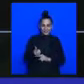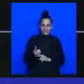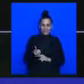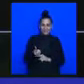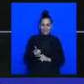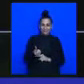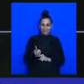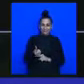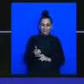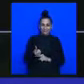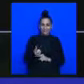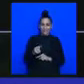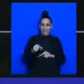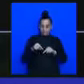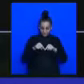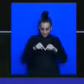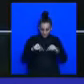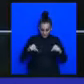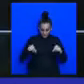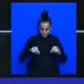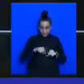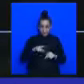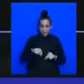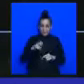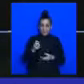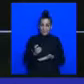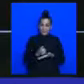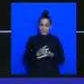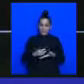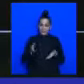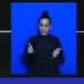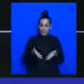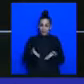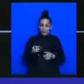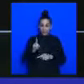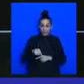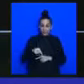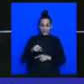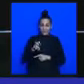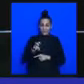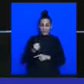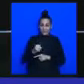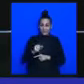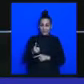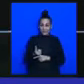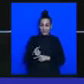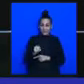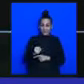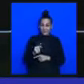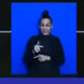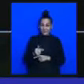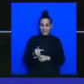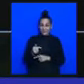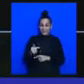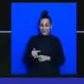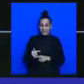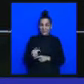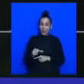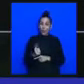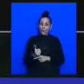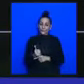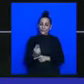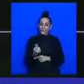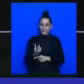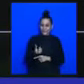16 temos as cinco dezenas da Quina de hoje são elas 58 68 77